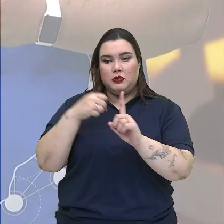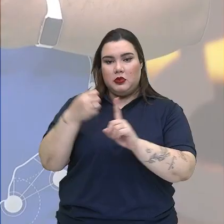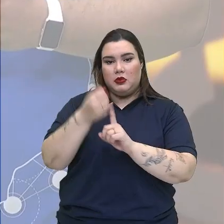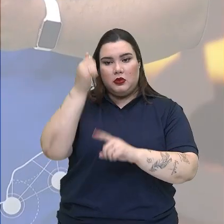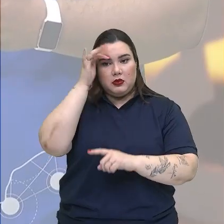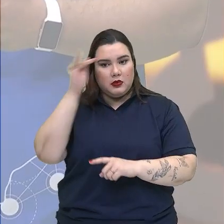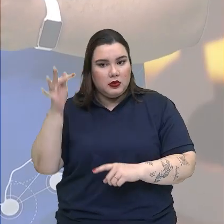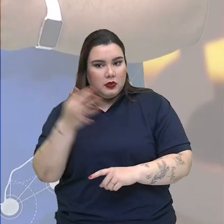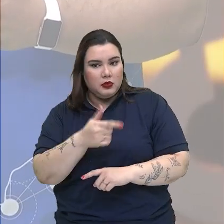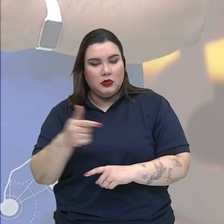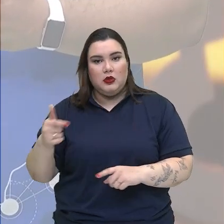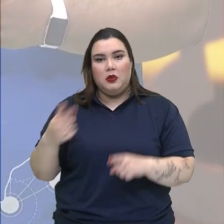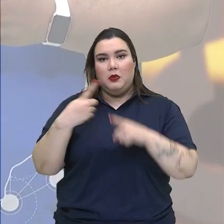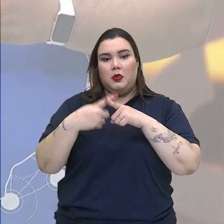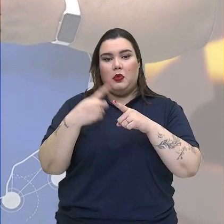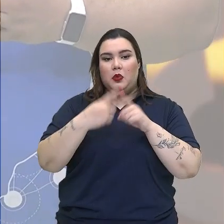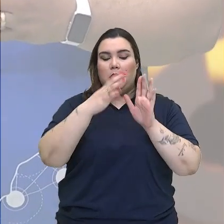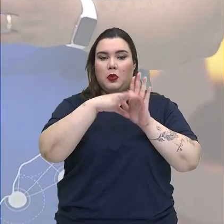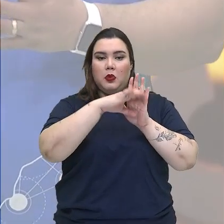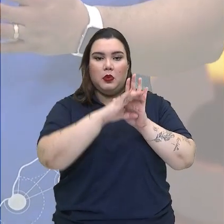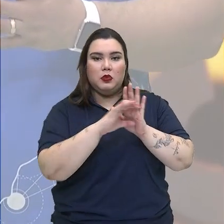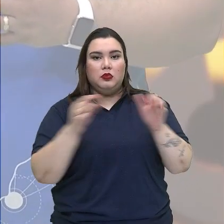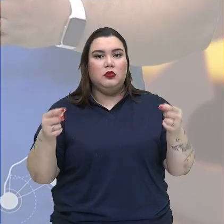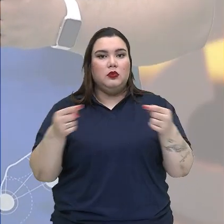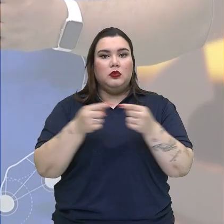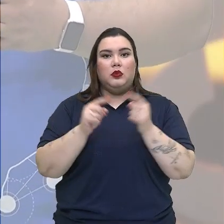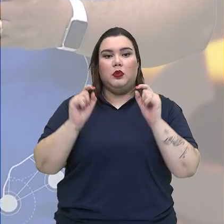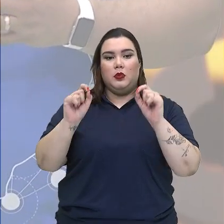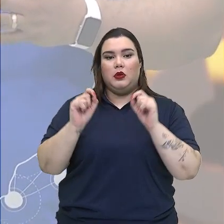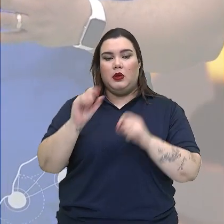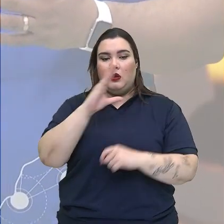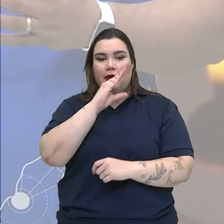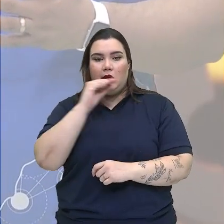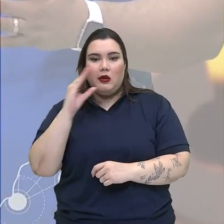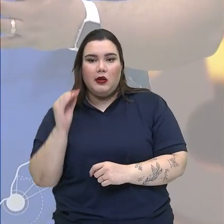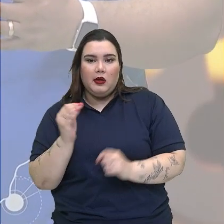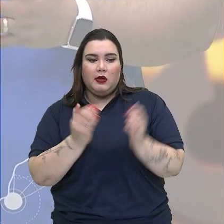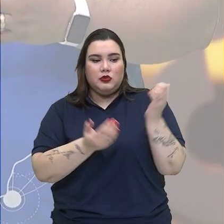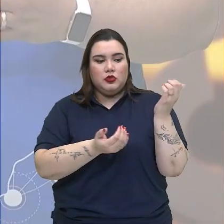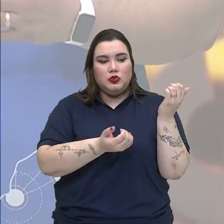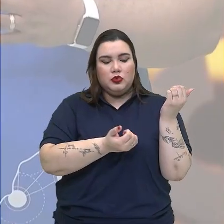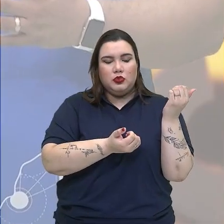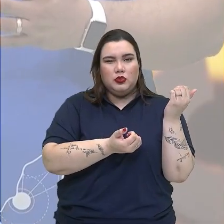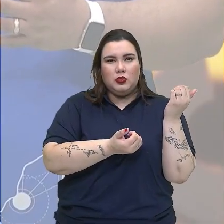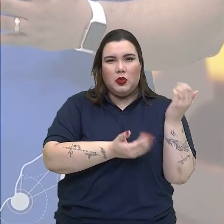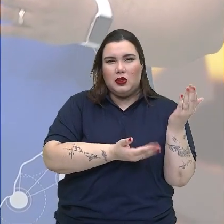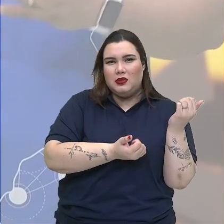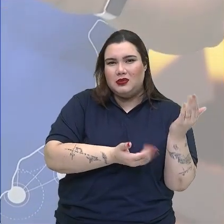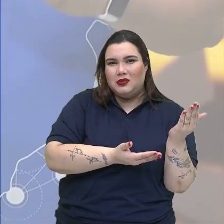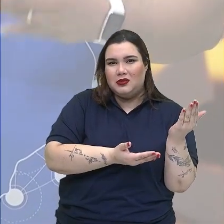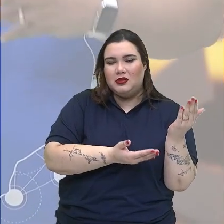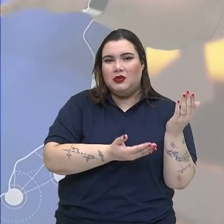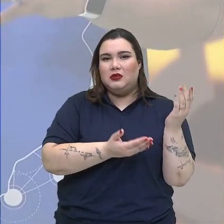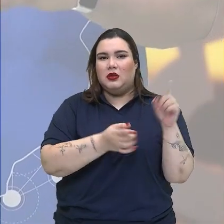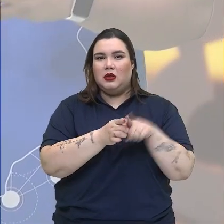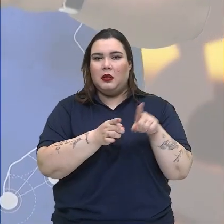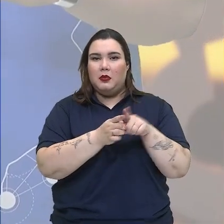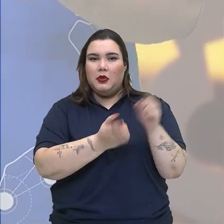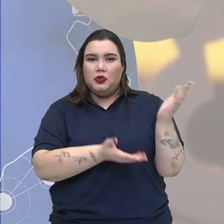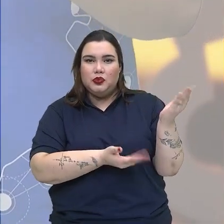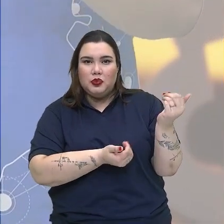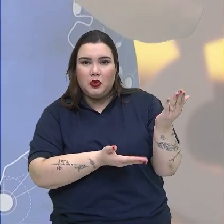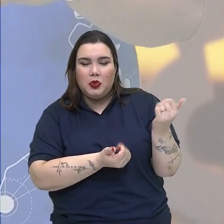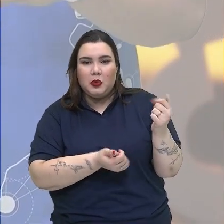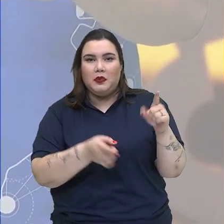o conceito, tá, de infância, adolescência, juventude, vida adulta,